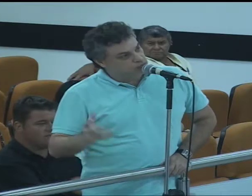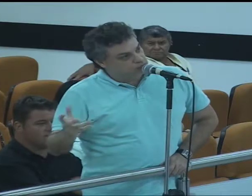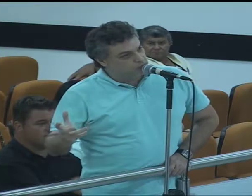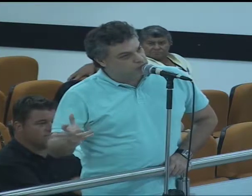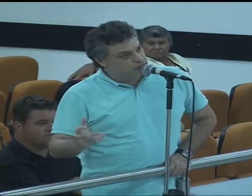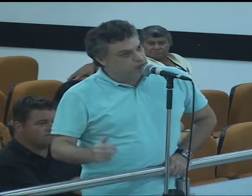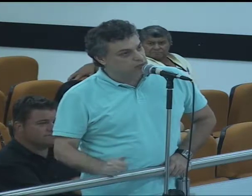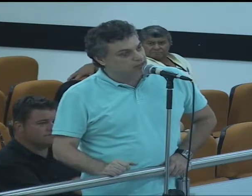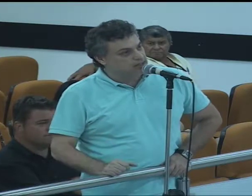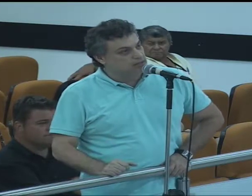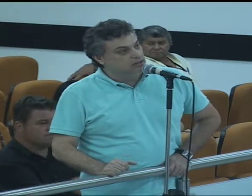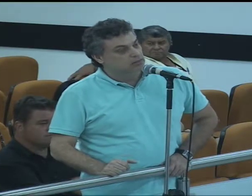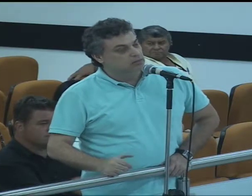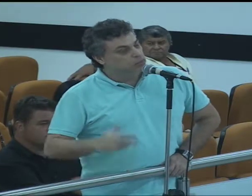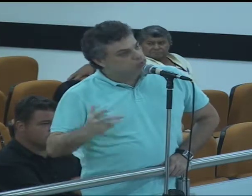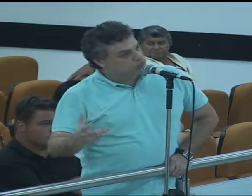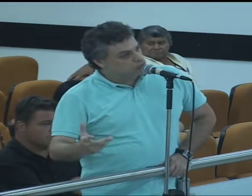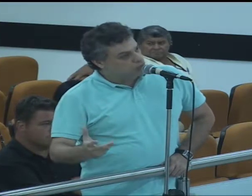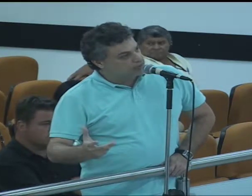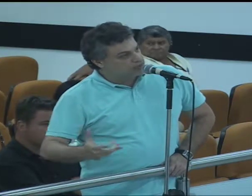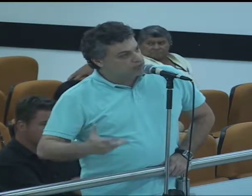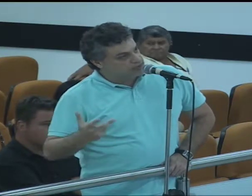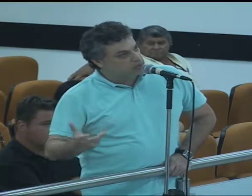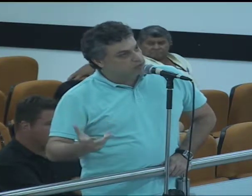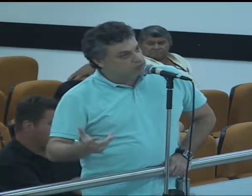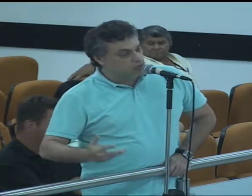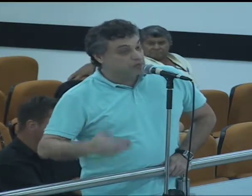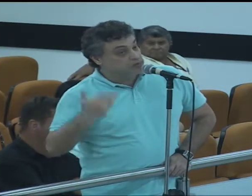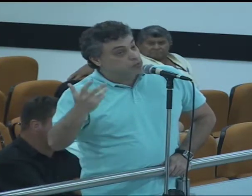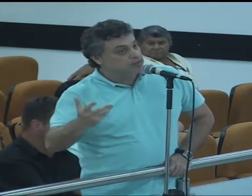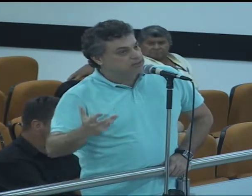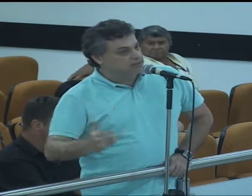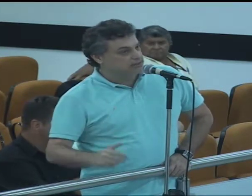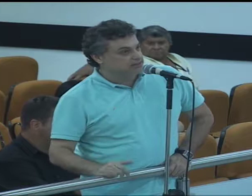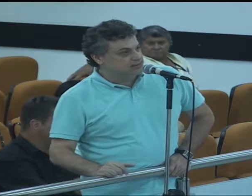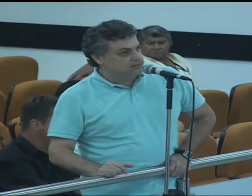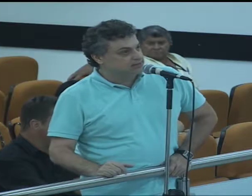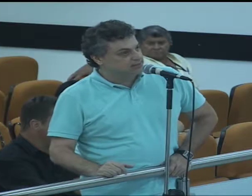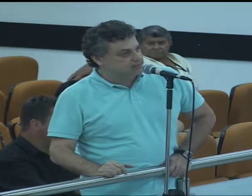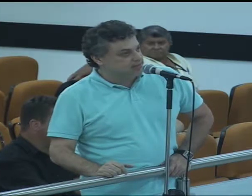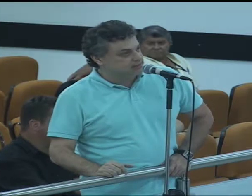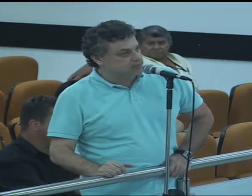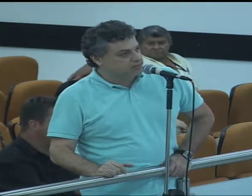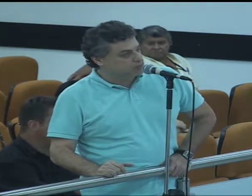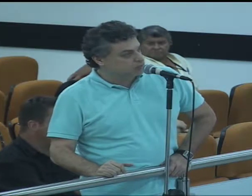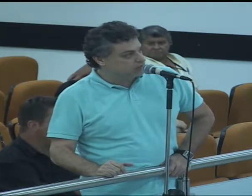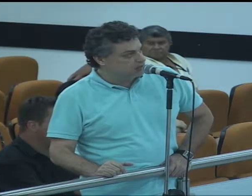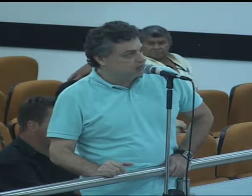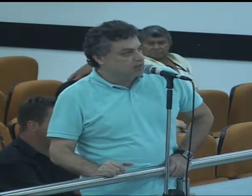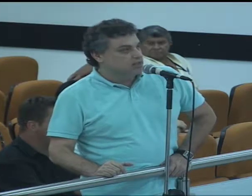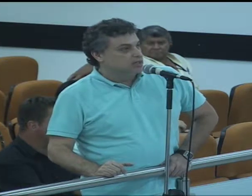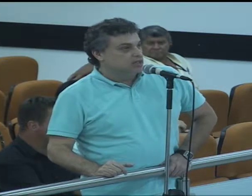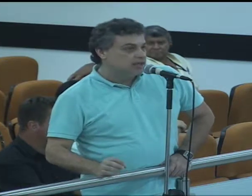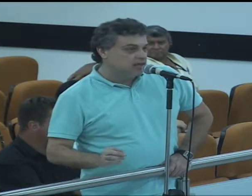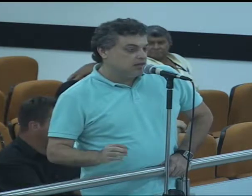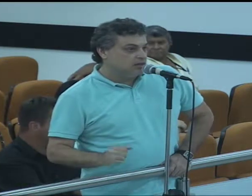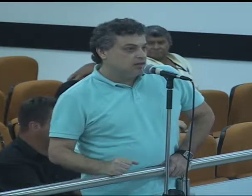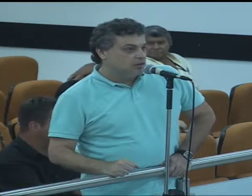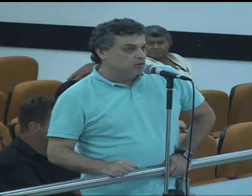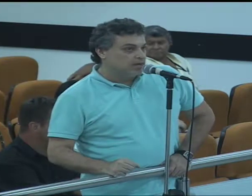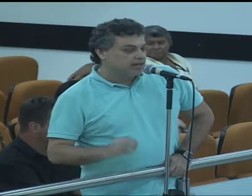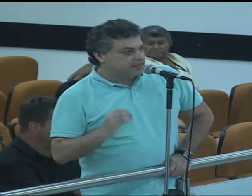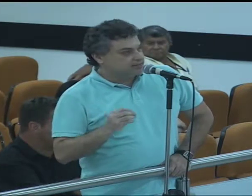2008, junto com o professor Joaquim, muitas coisas a gente alcançou, mas muitas ainda são necessárias para a gente conseguir.